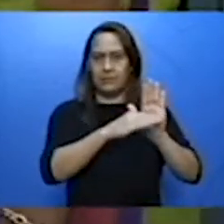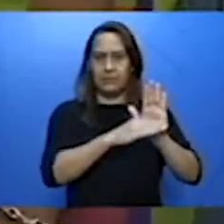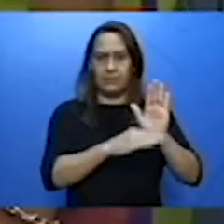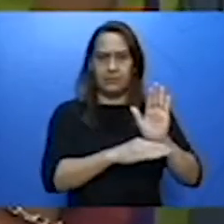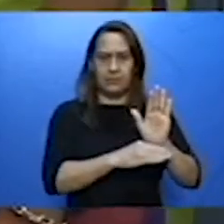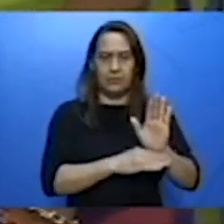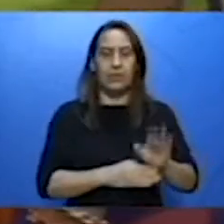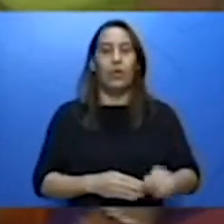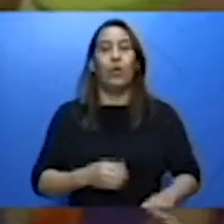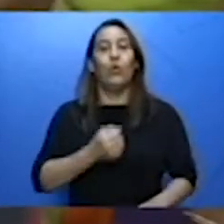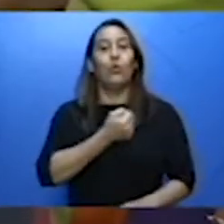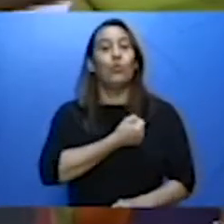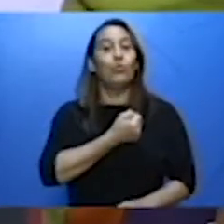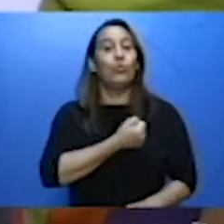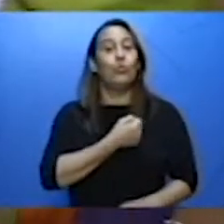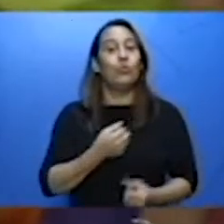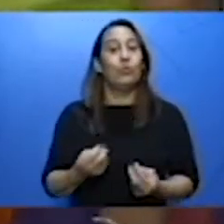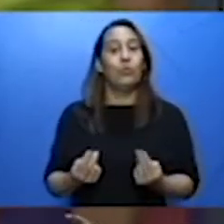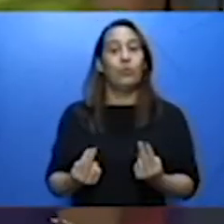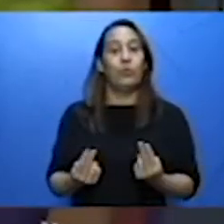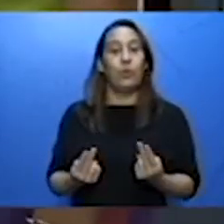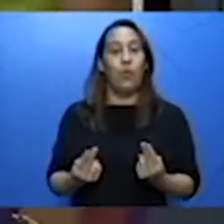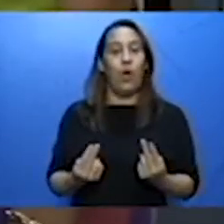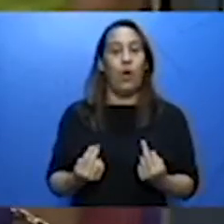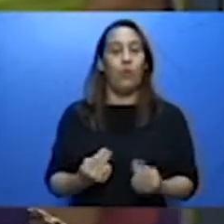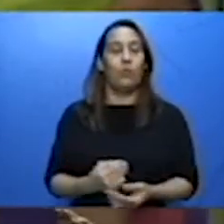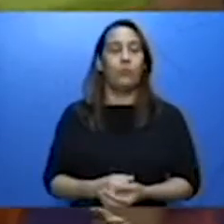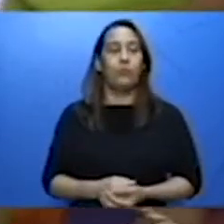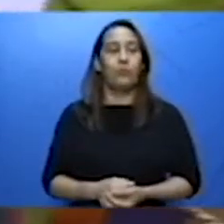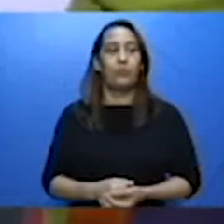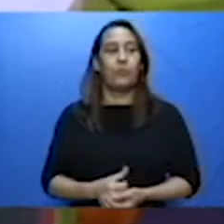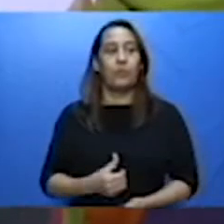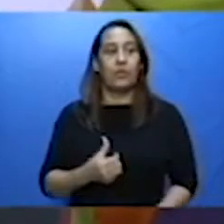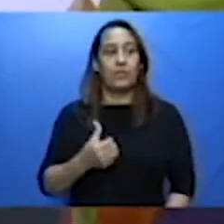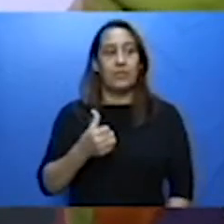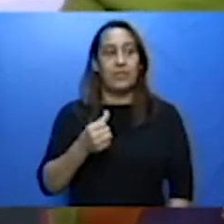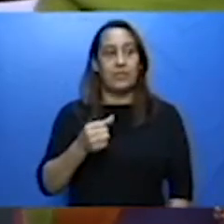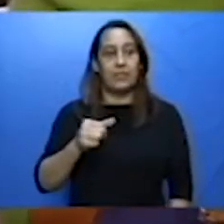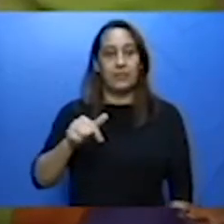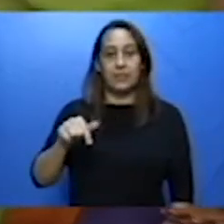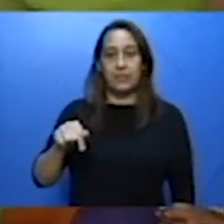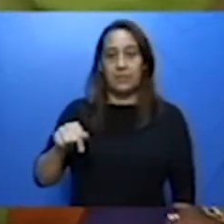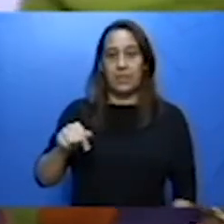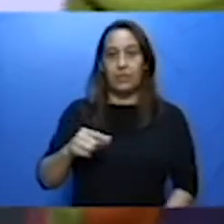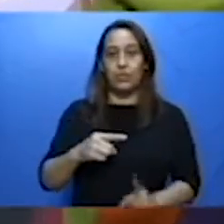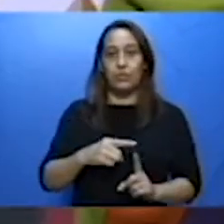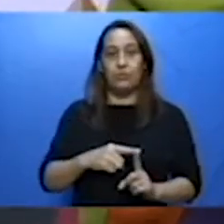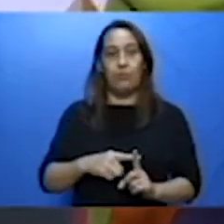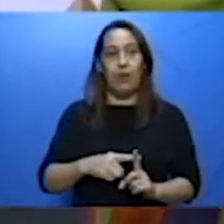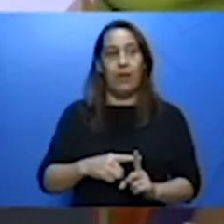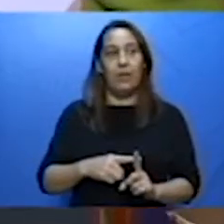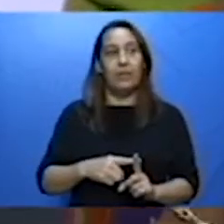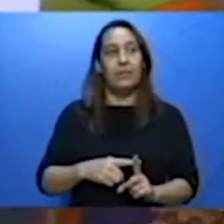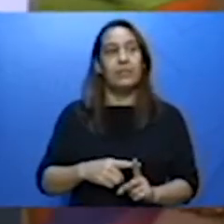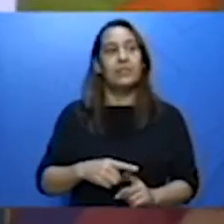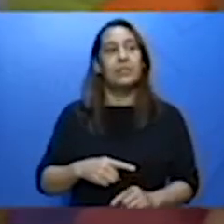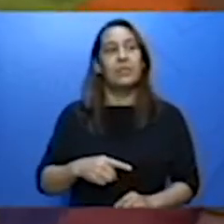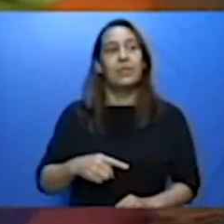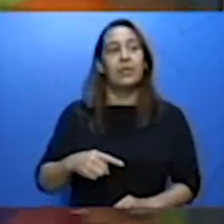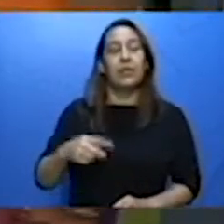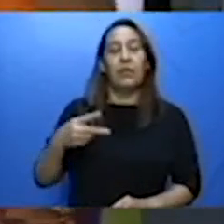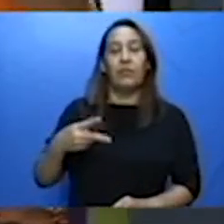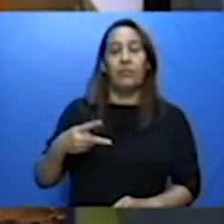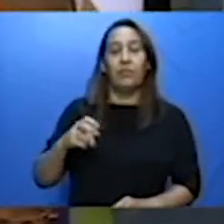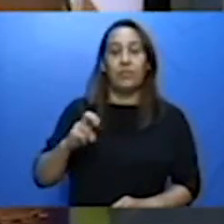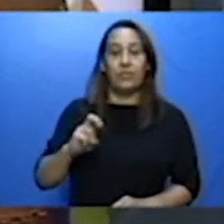vou pegar a mesma continha. Olha lá, coloquei o 92. Vou pegar a mesma continha e vou fazer assim, ó. Pega